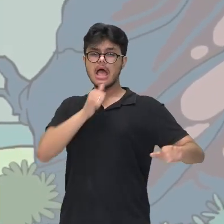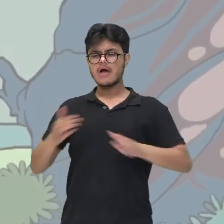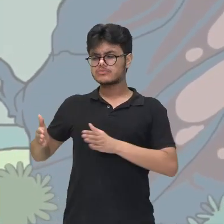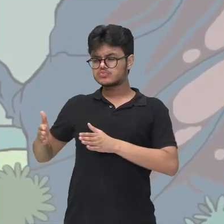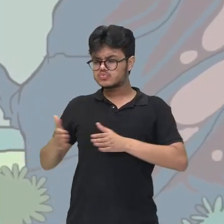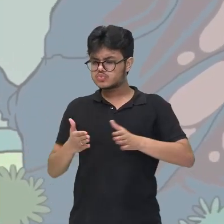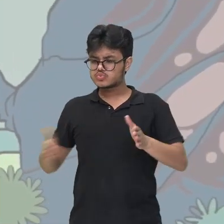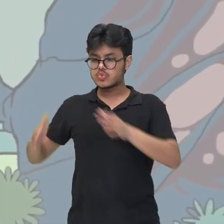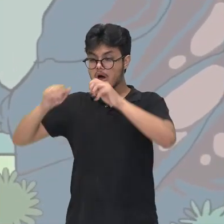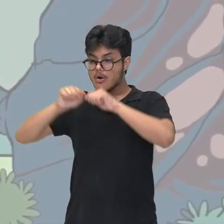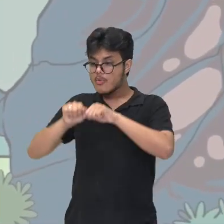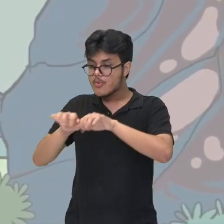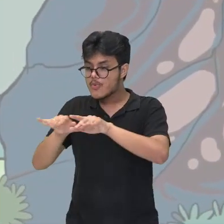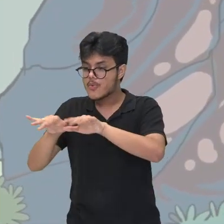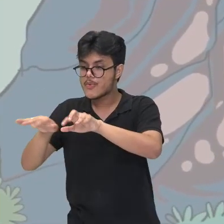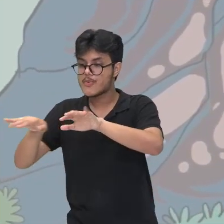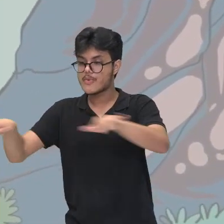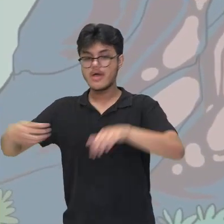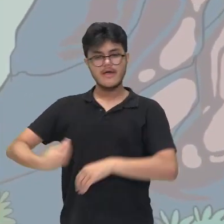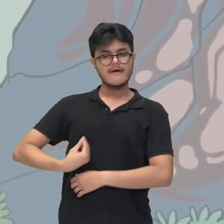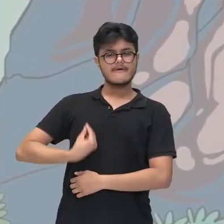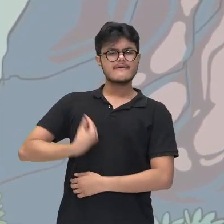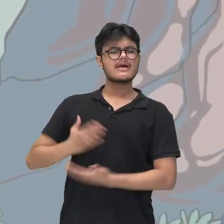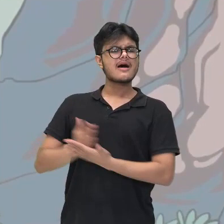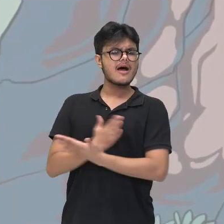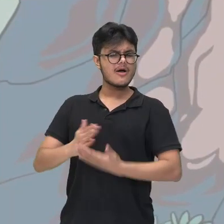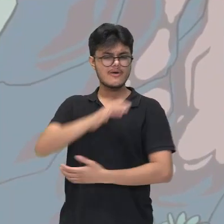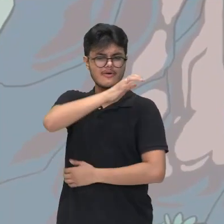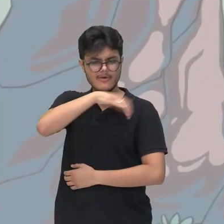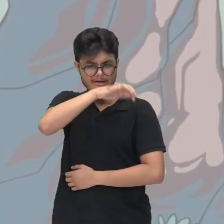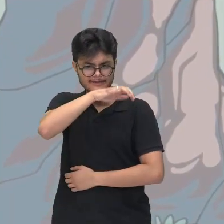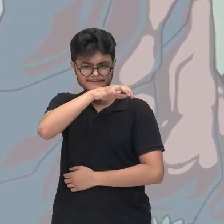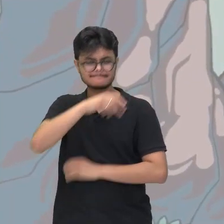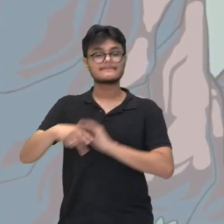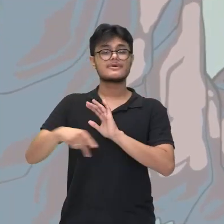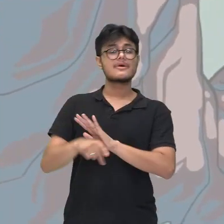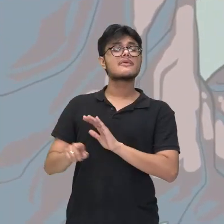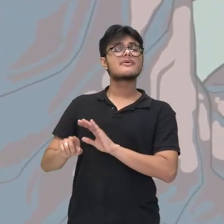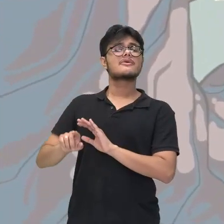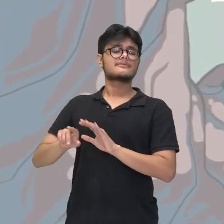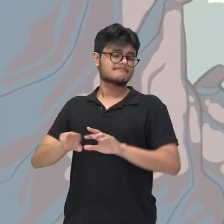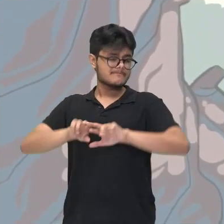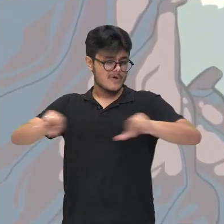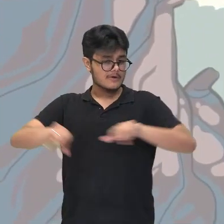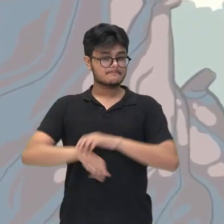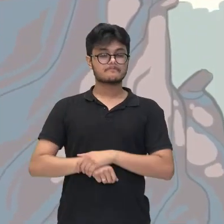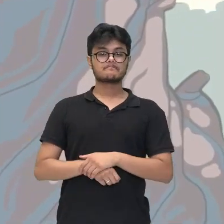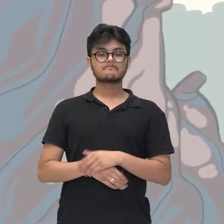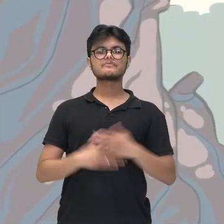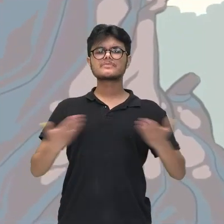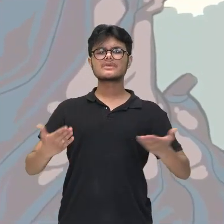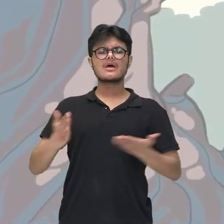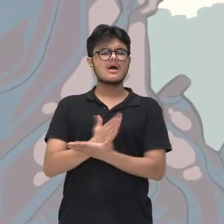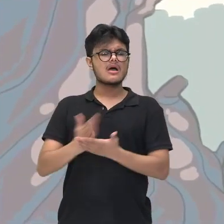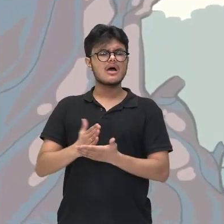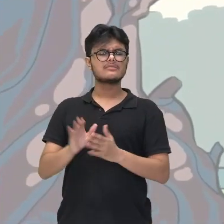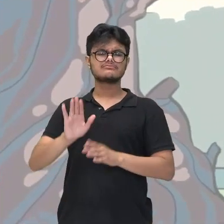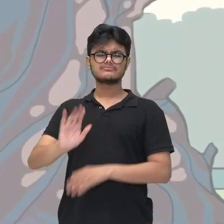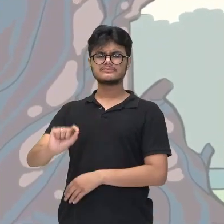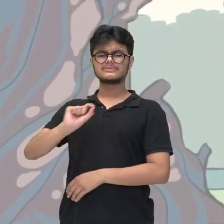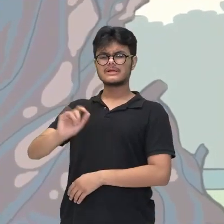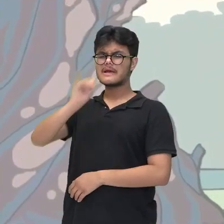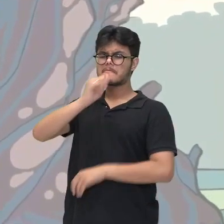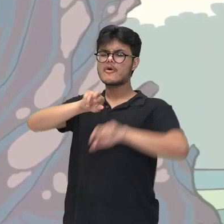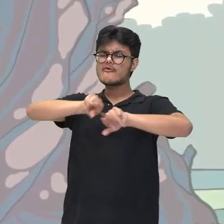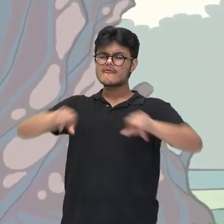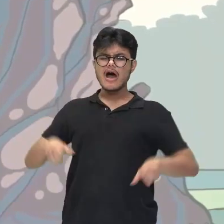barrancos, onde vingam cuieiras prenhas e se incrustam as cacimbas. Descem canoas abarrotadas de mangas,